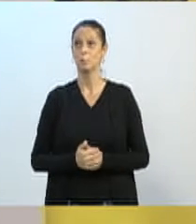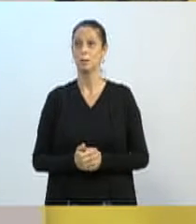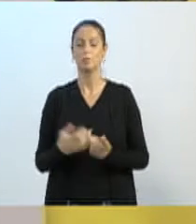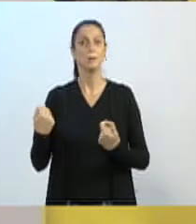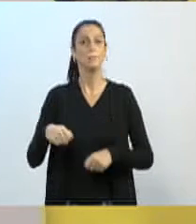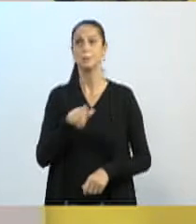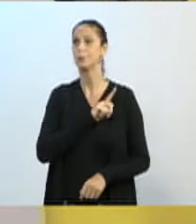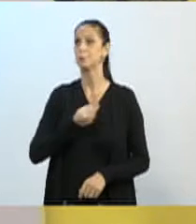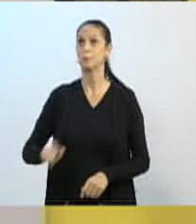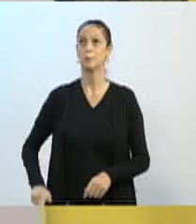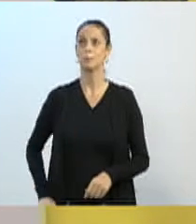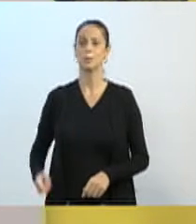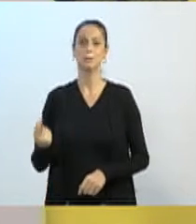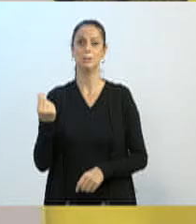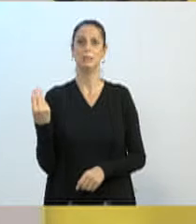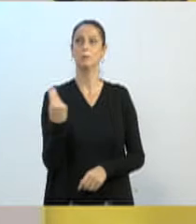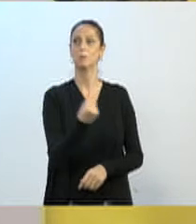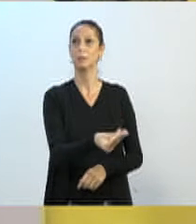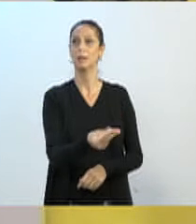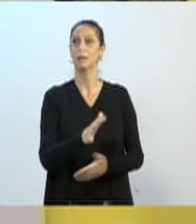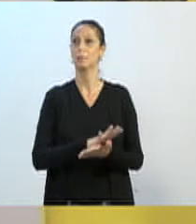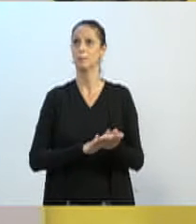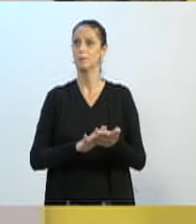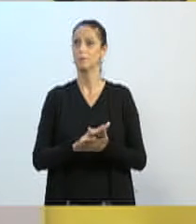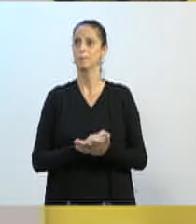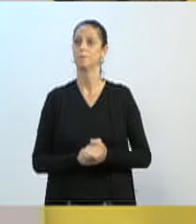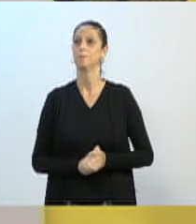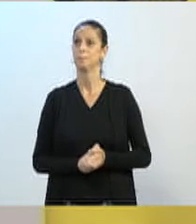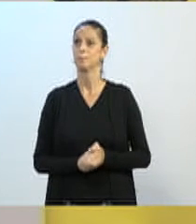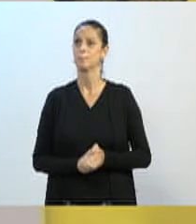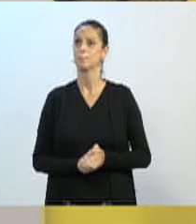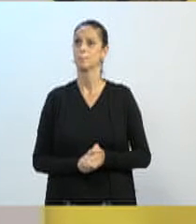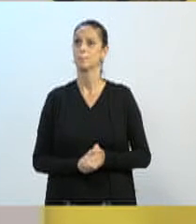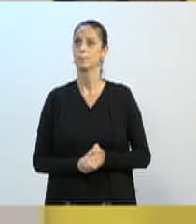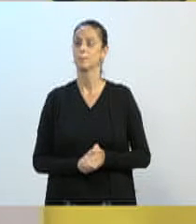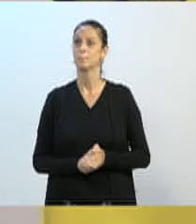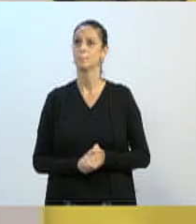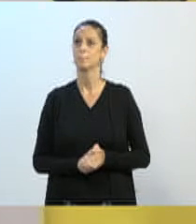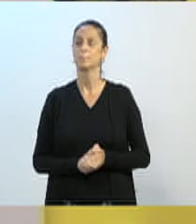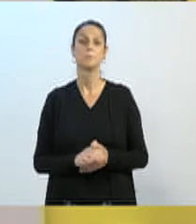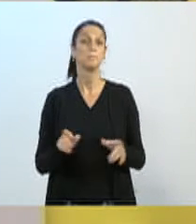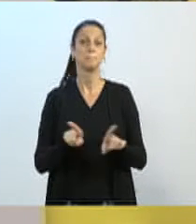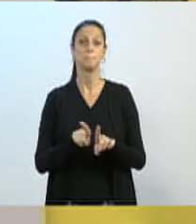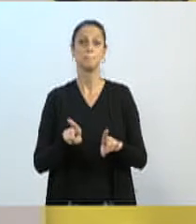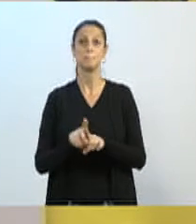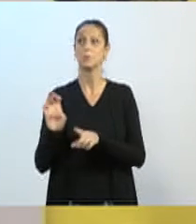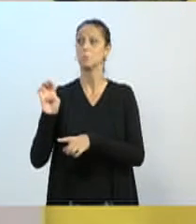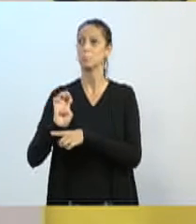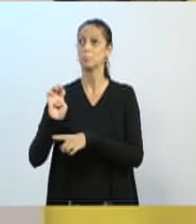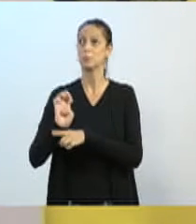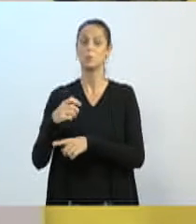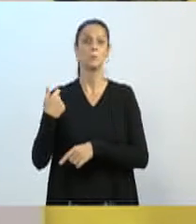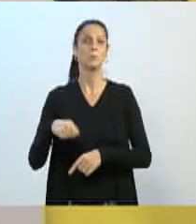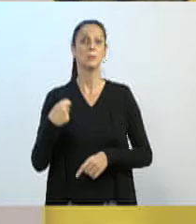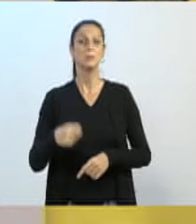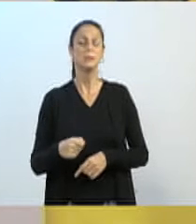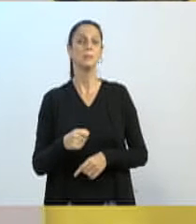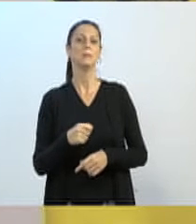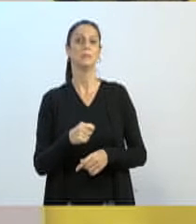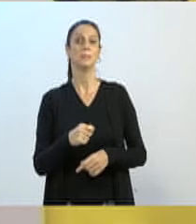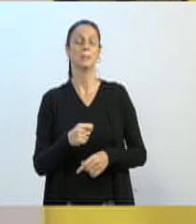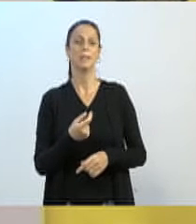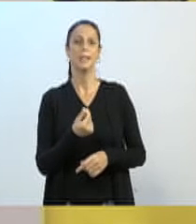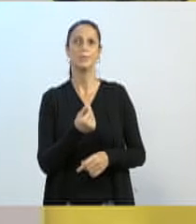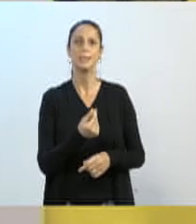governo dê dinheiro para essas empresas. Não é sequer desejável que o Estado conceda subsídios ou intervenha ainda